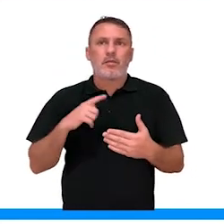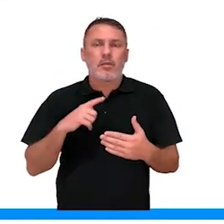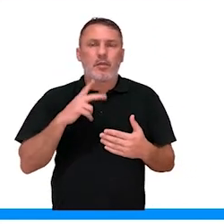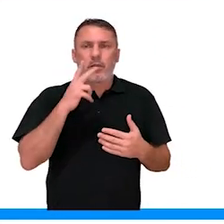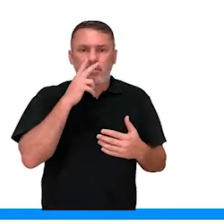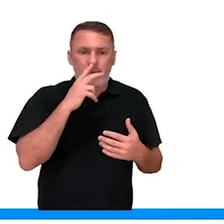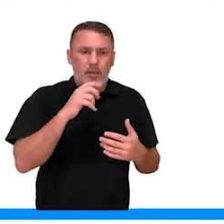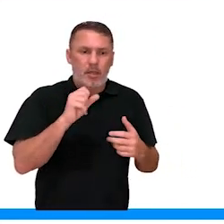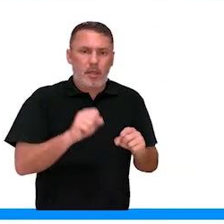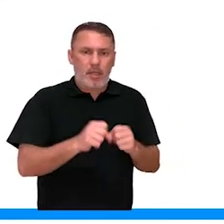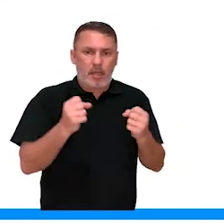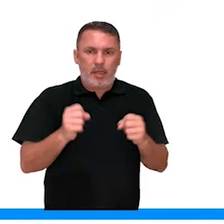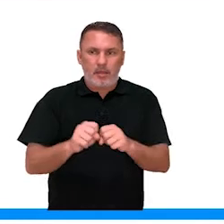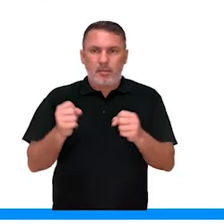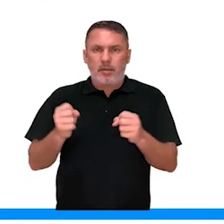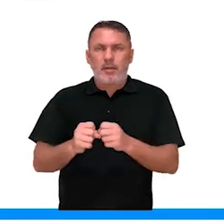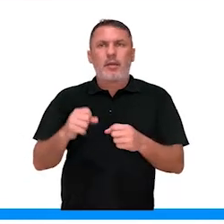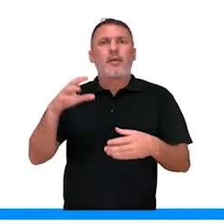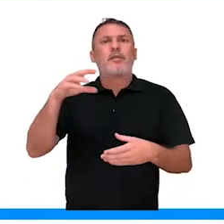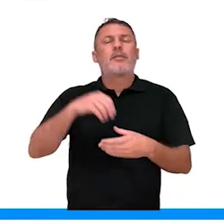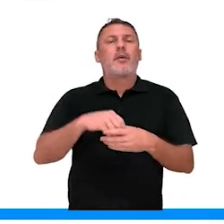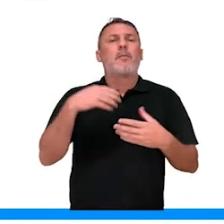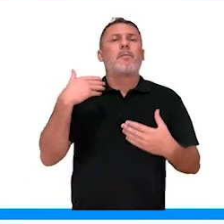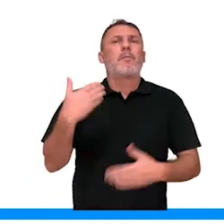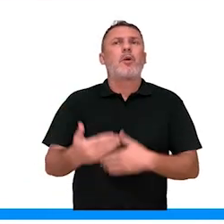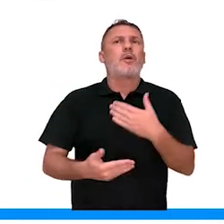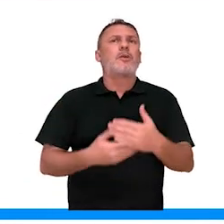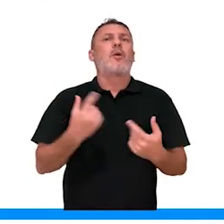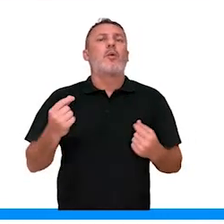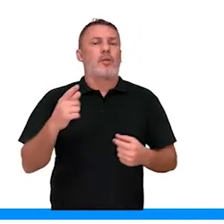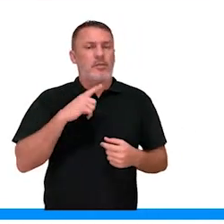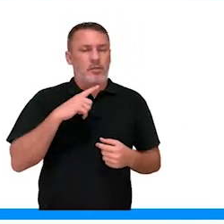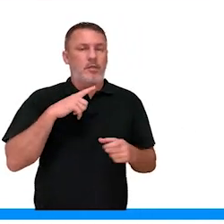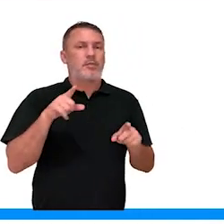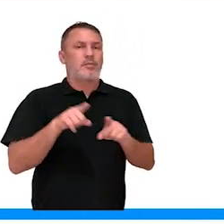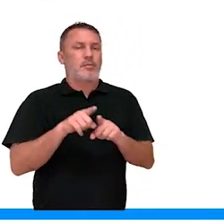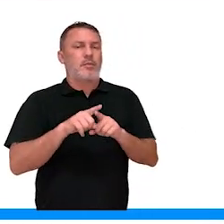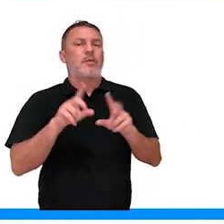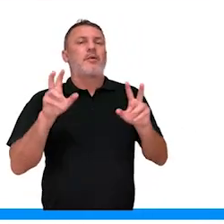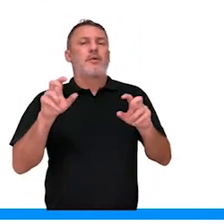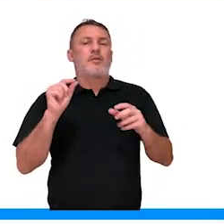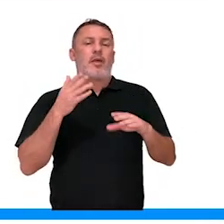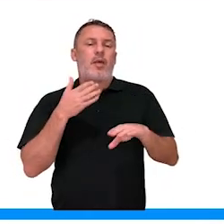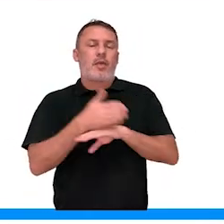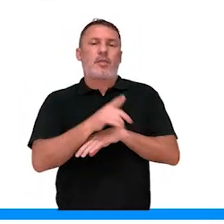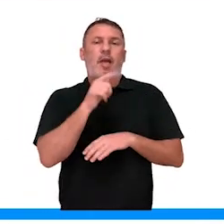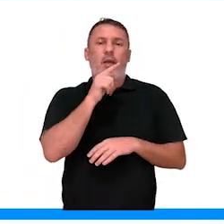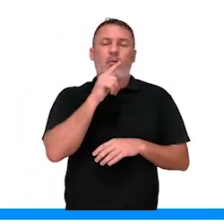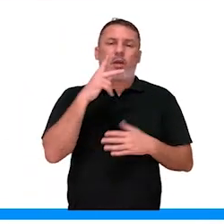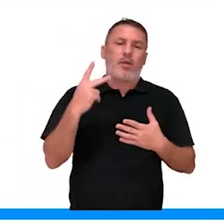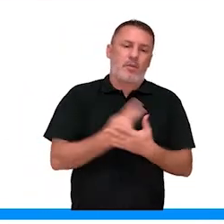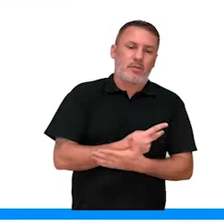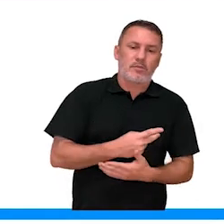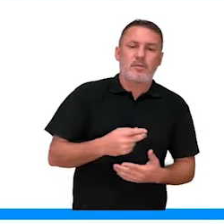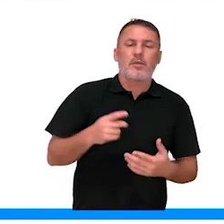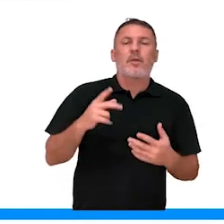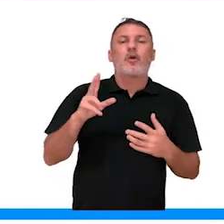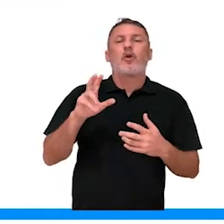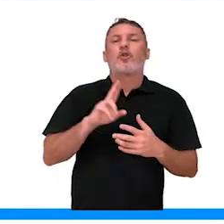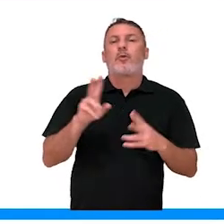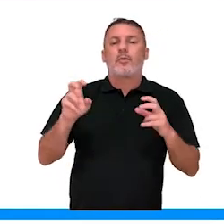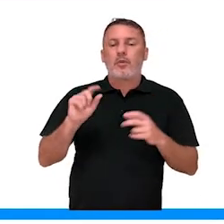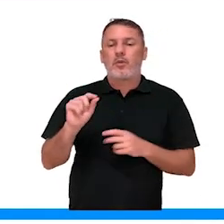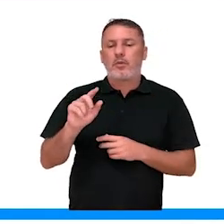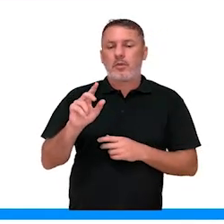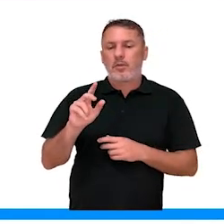quebrado, a gente fala que nesse processo tem a entrada de água para o processo acontecer, que é o que a gente